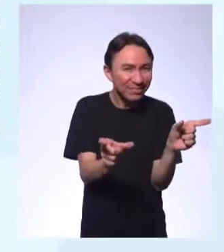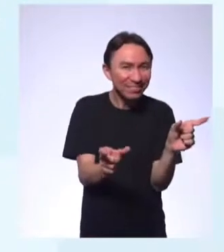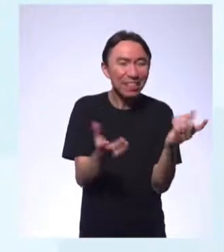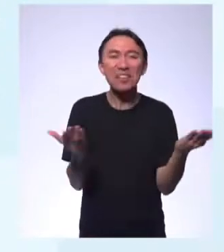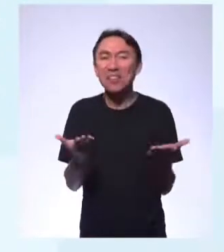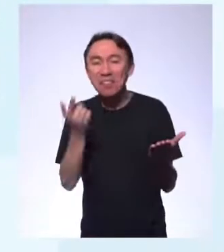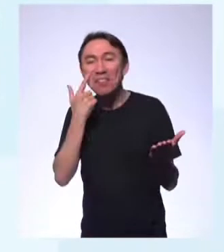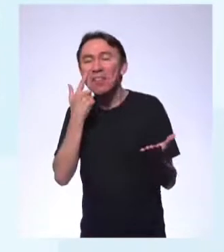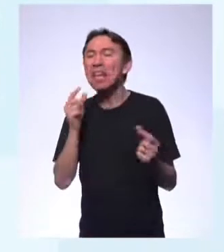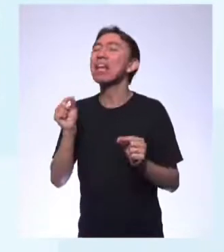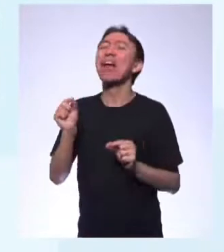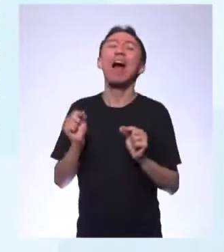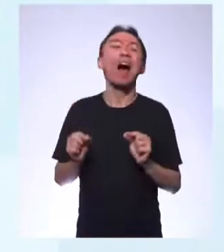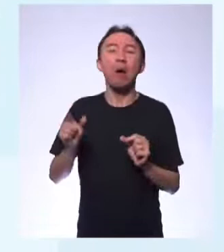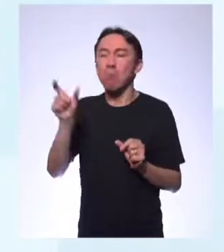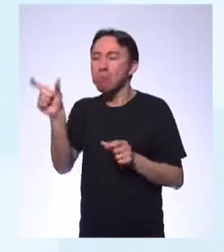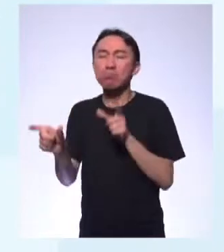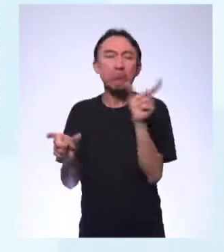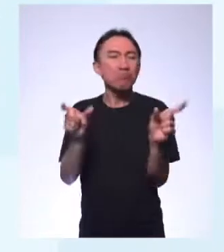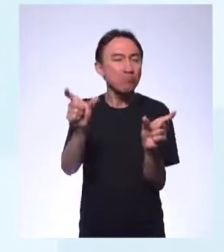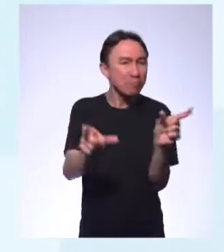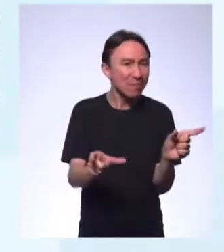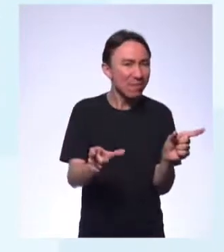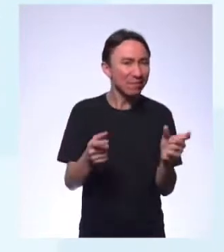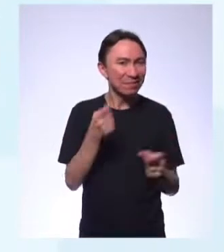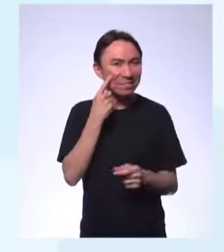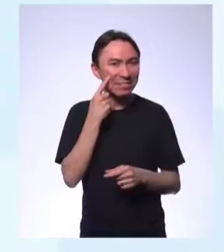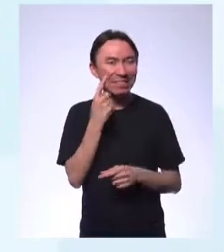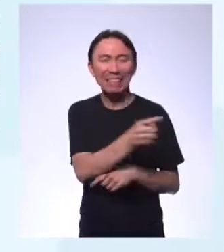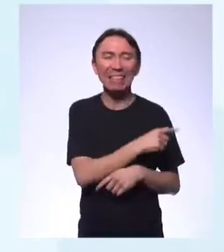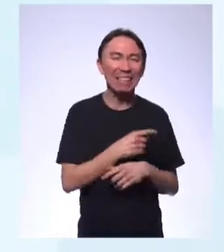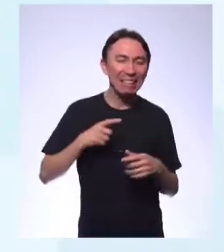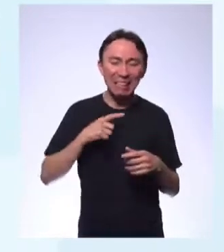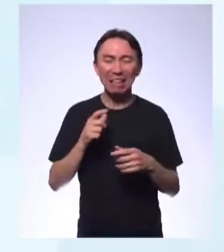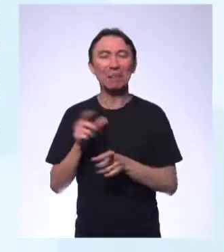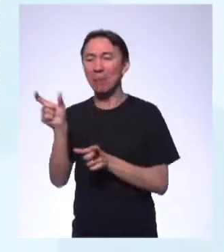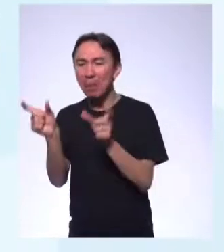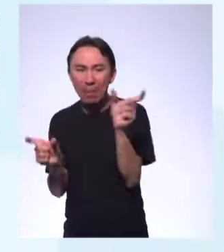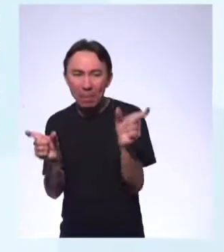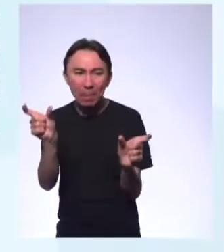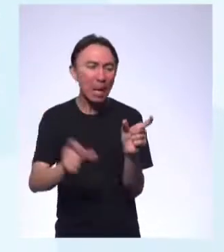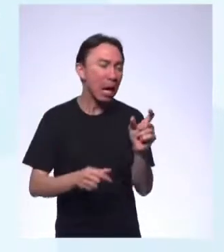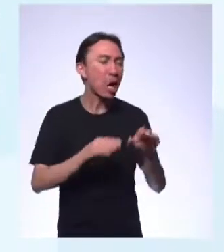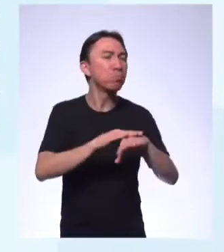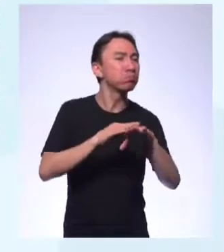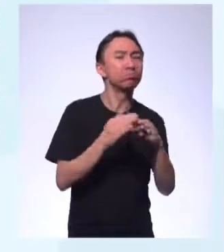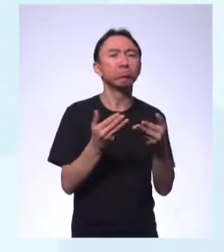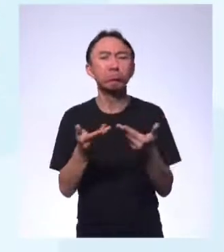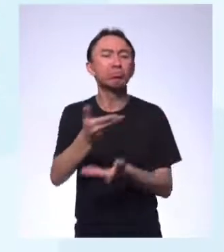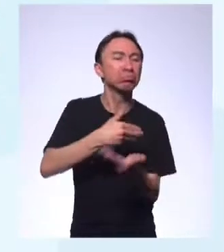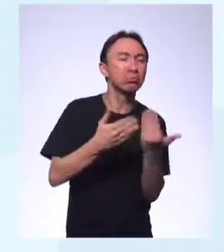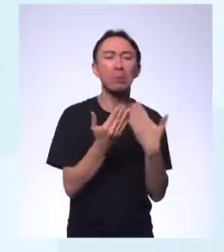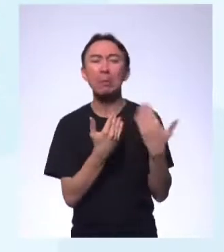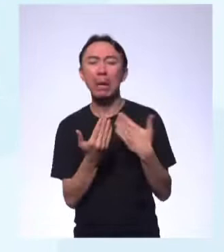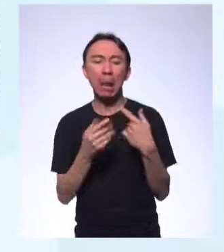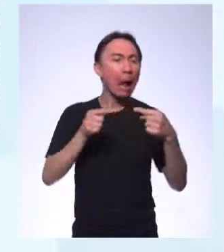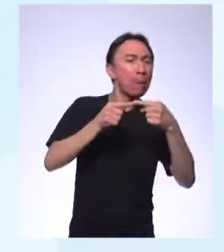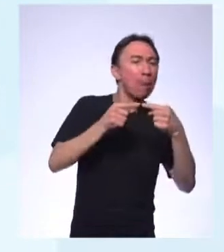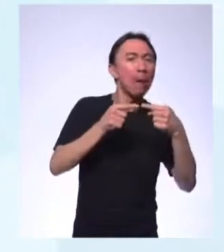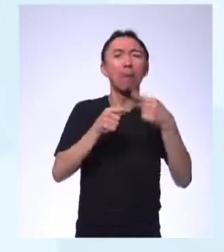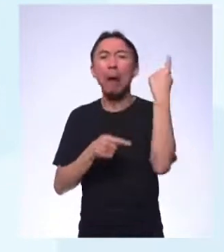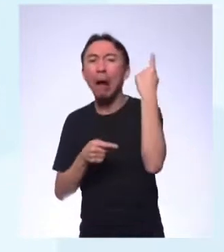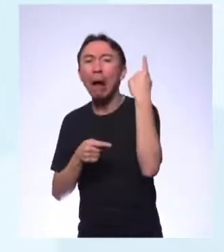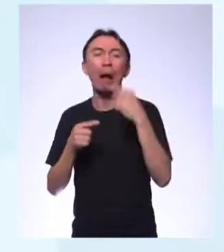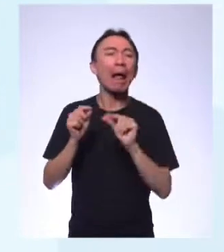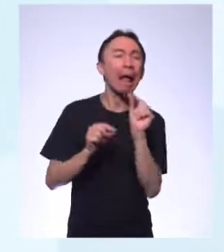esses atores, né, que vão agir aí, que vão se entender ou se desentender durante o filme, a narrativa. Vejam